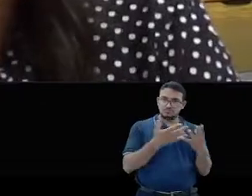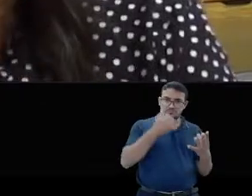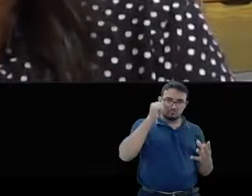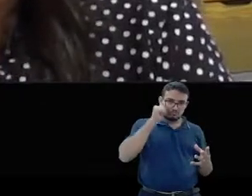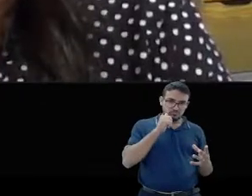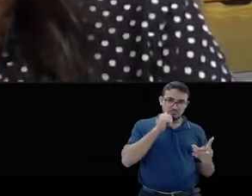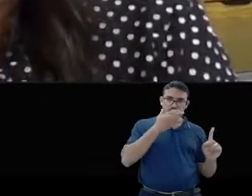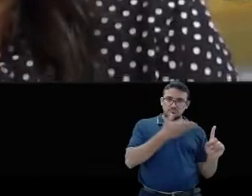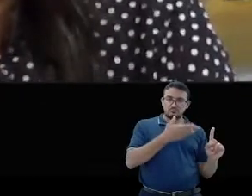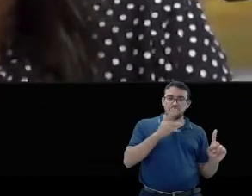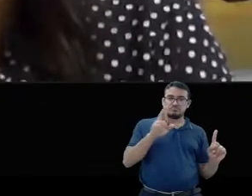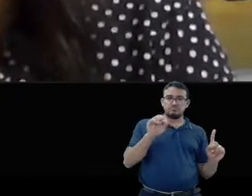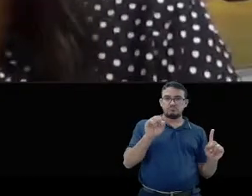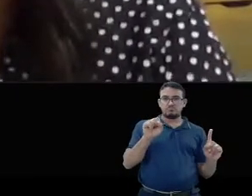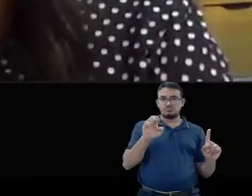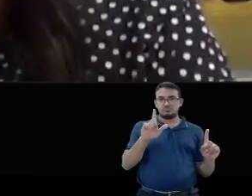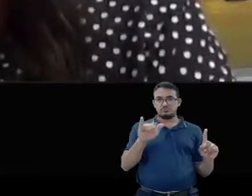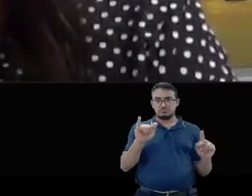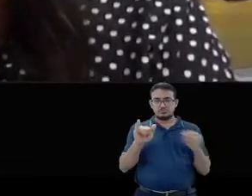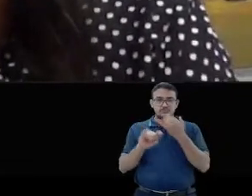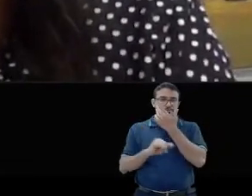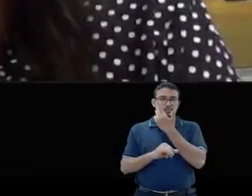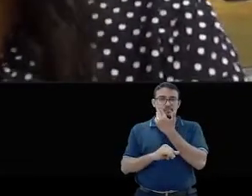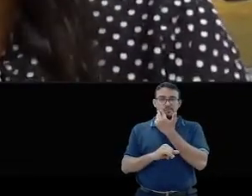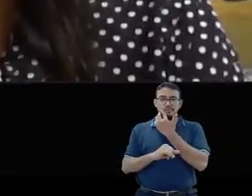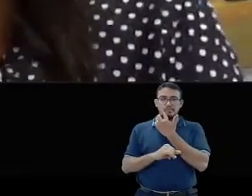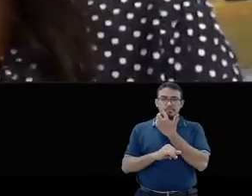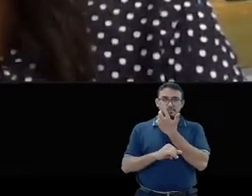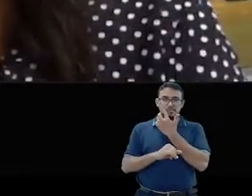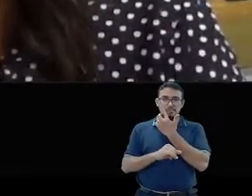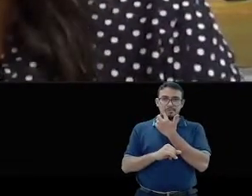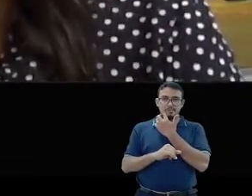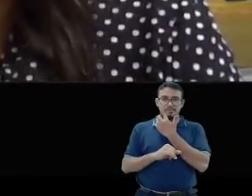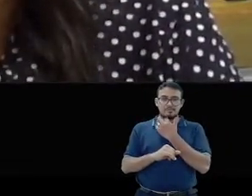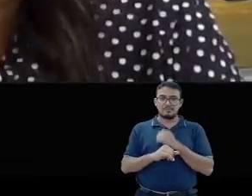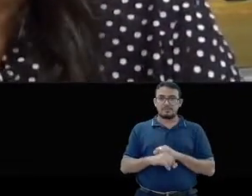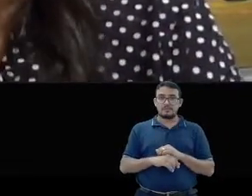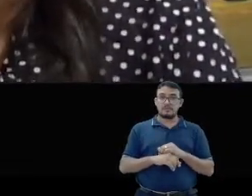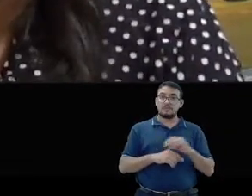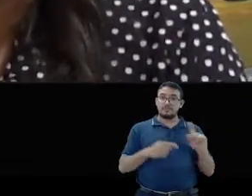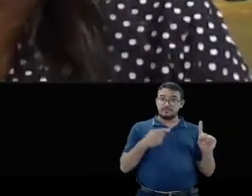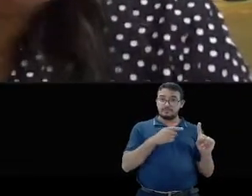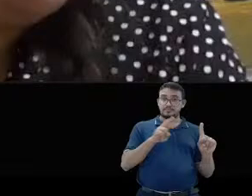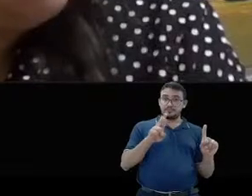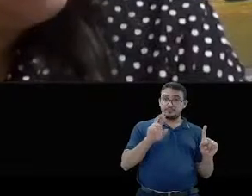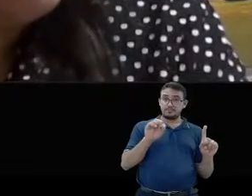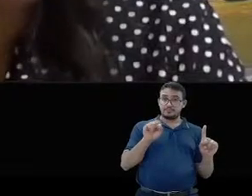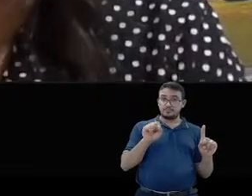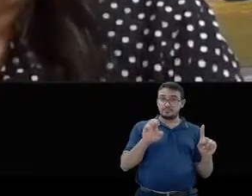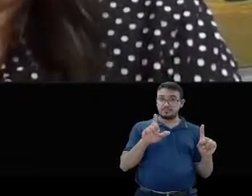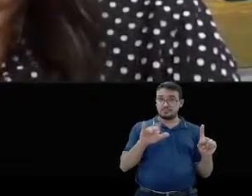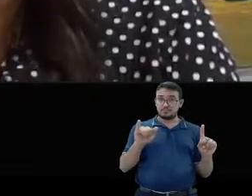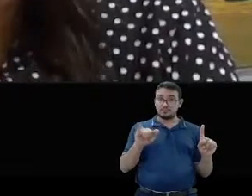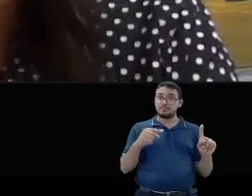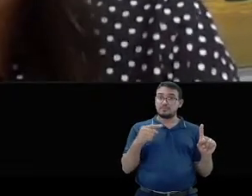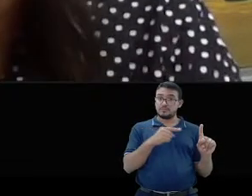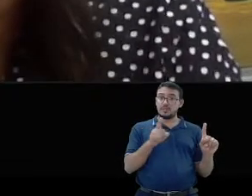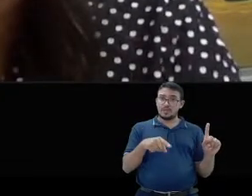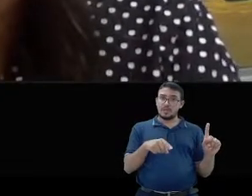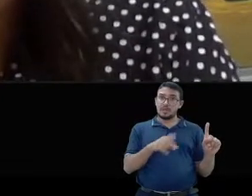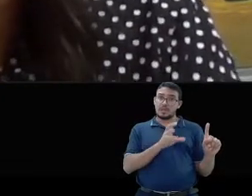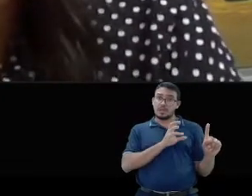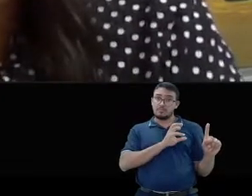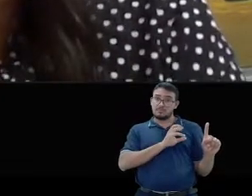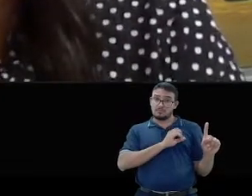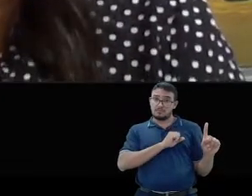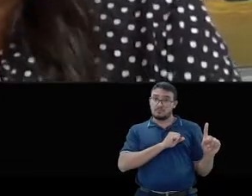na qualidade de uma pessoa que tinha com o reclamado uma relação não amorosa, mas